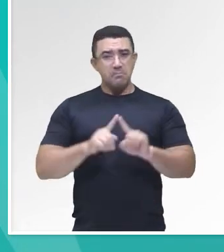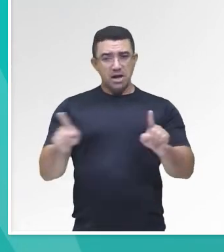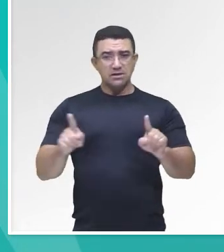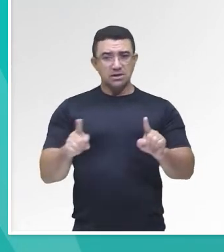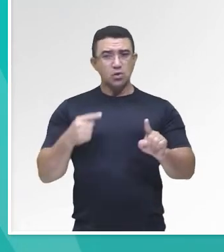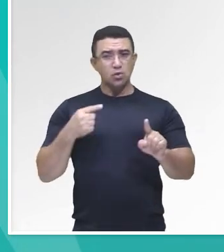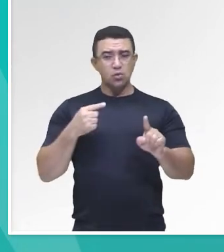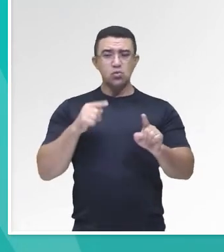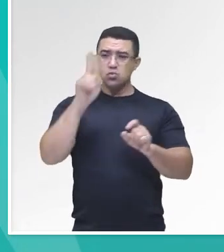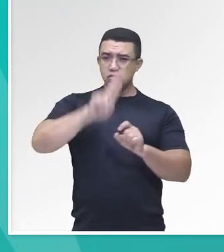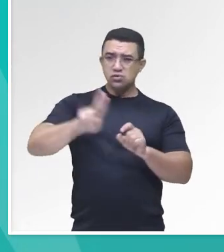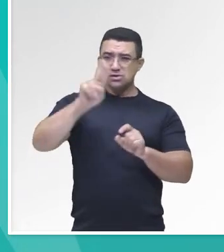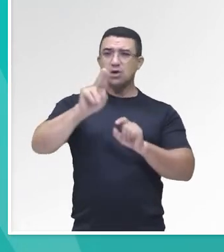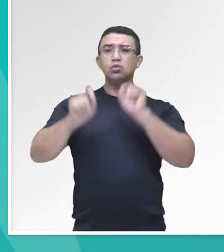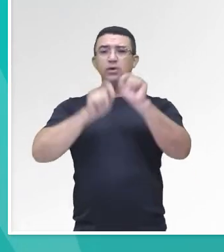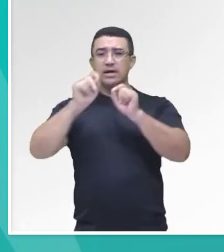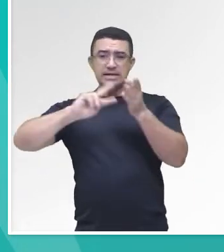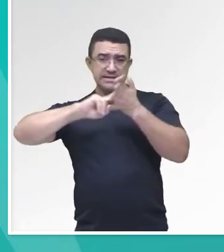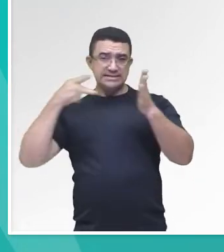sentido